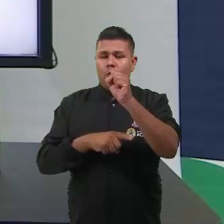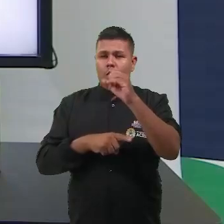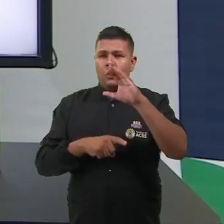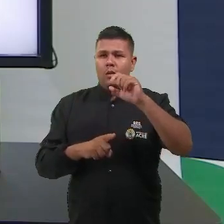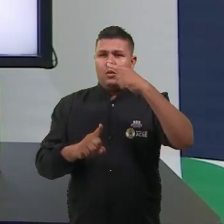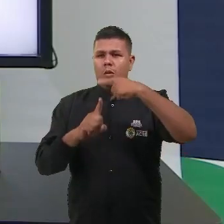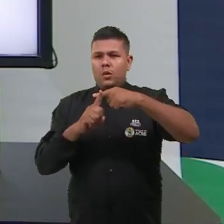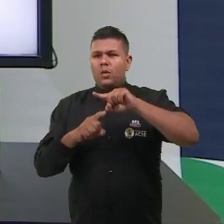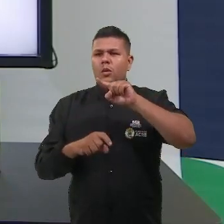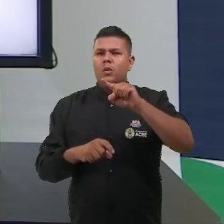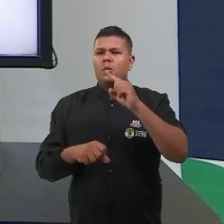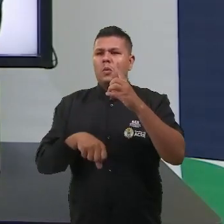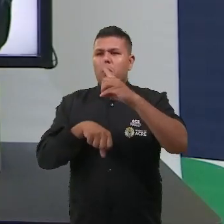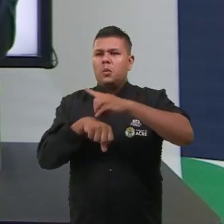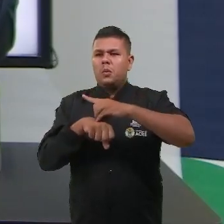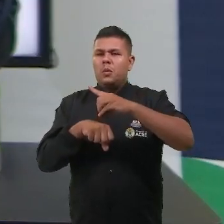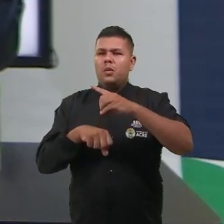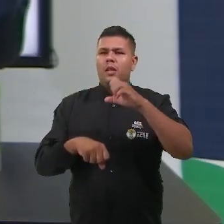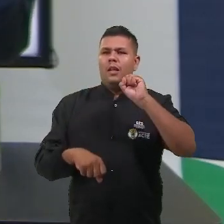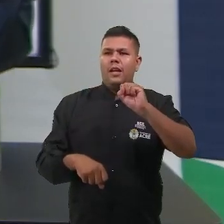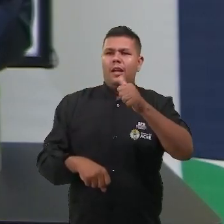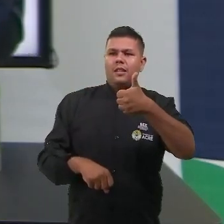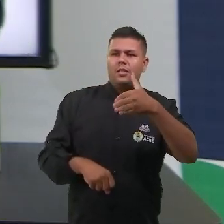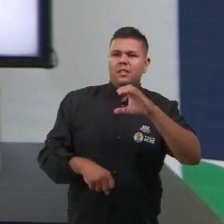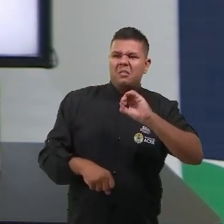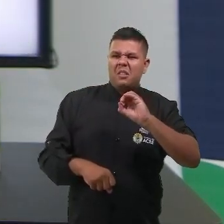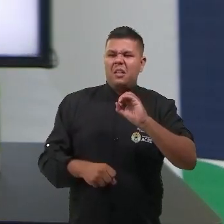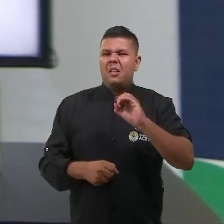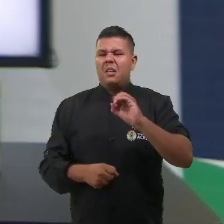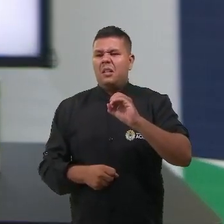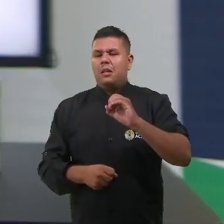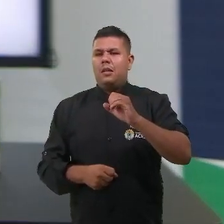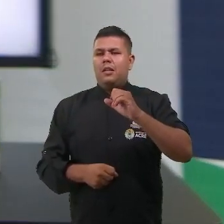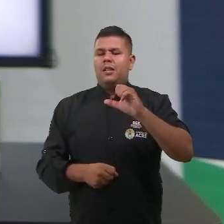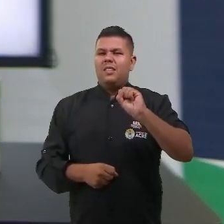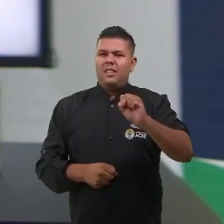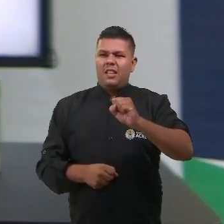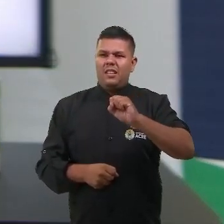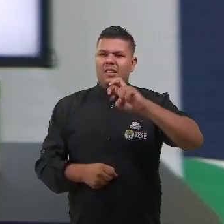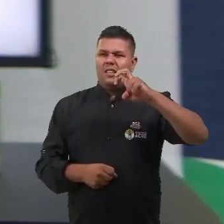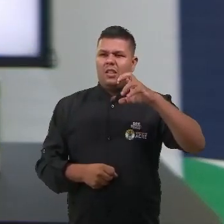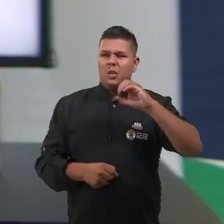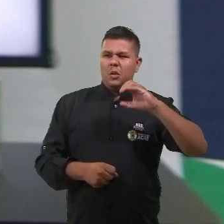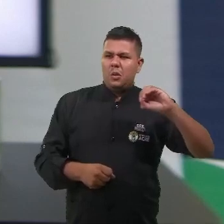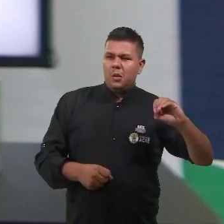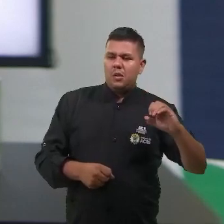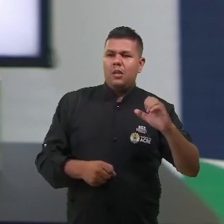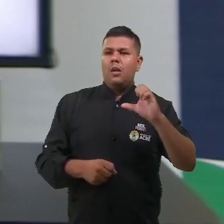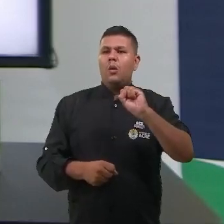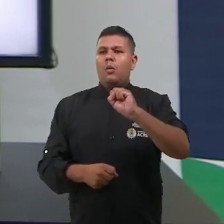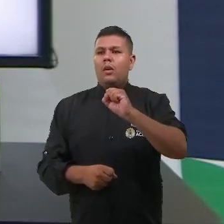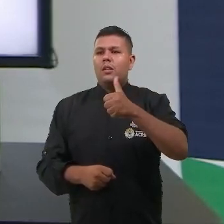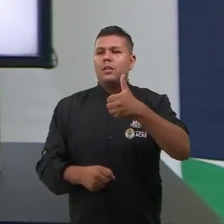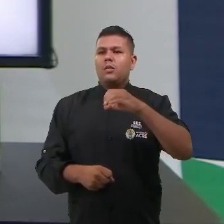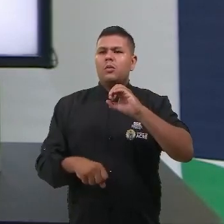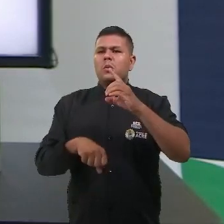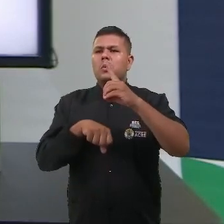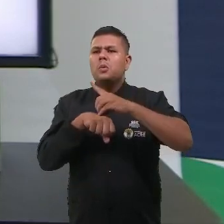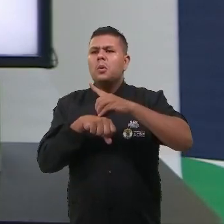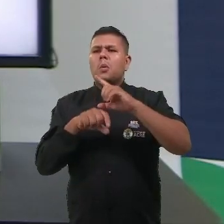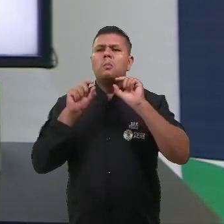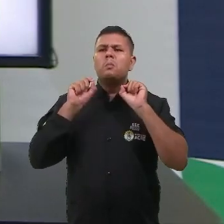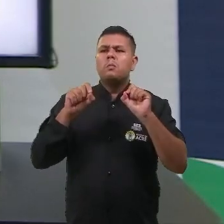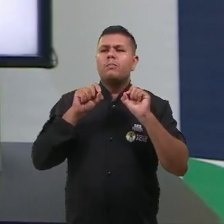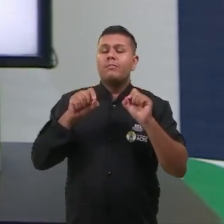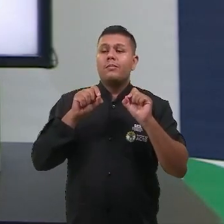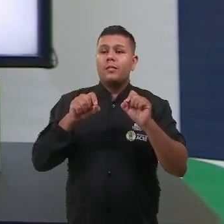S1000, S500, S10. Hoje a gente usa o diesel S10. O que é o diesel S10, pessoal? O diesel S10